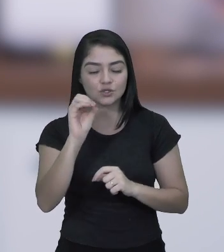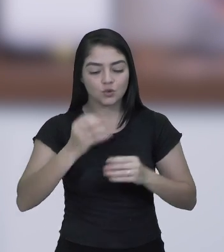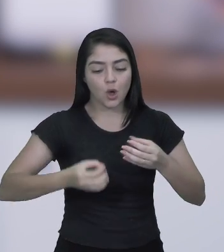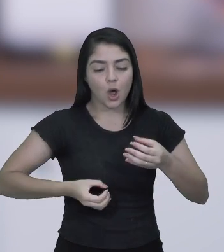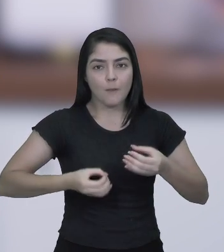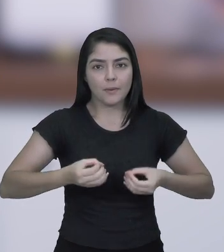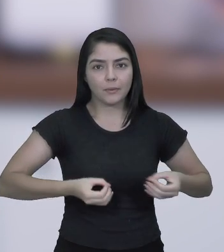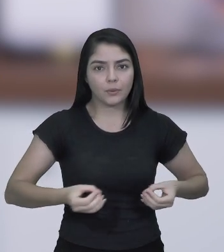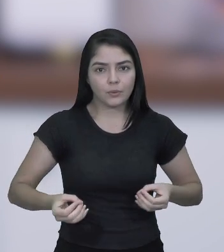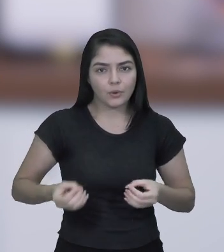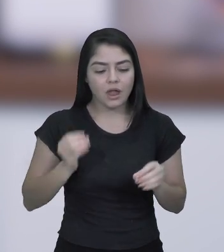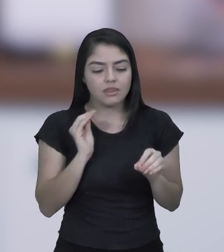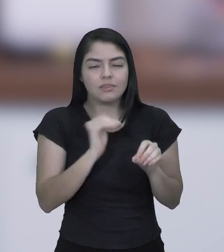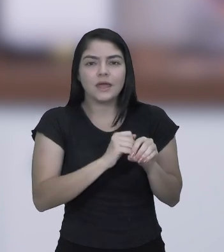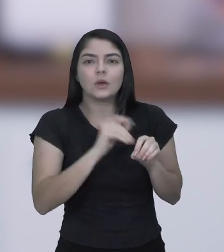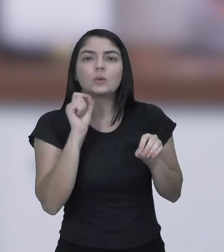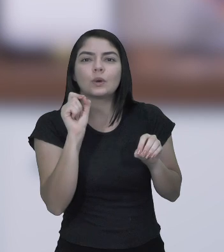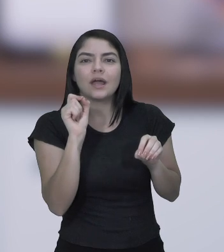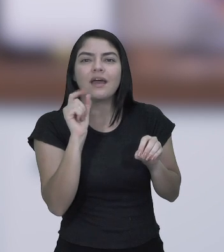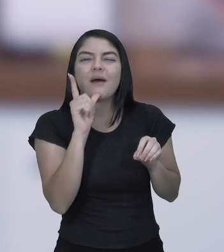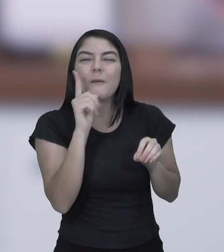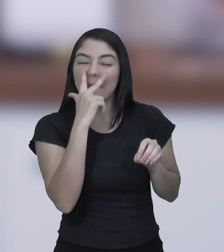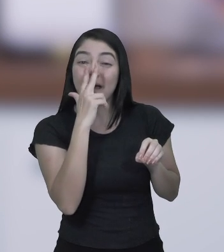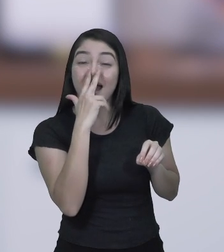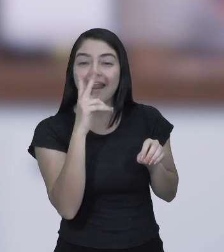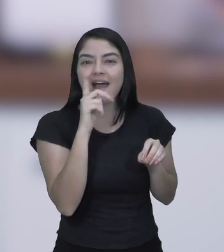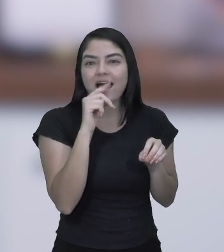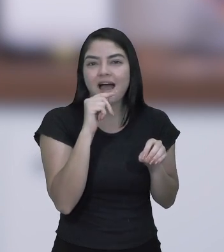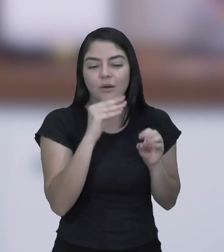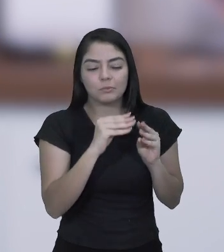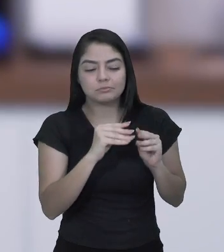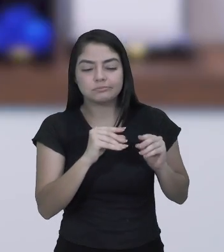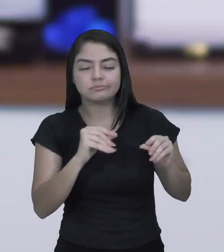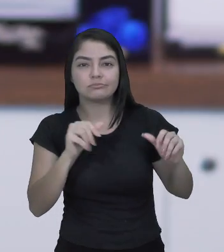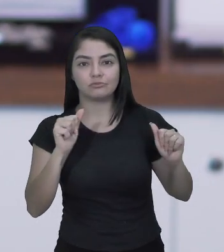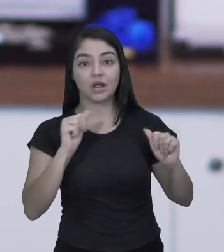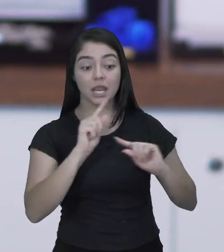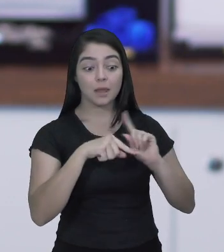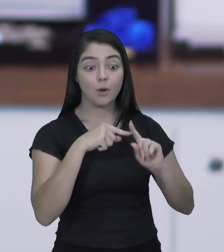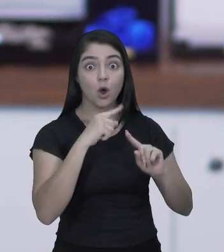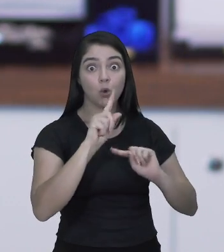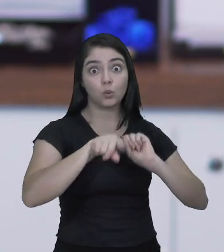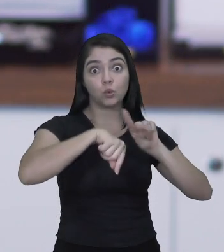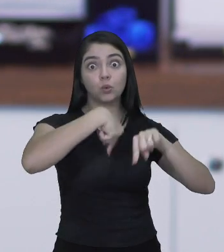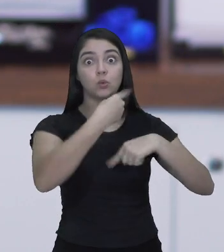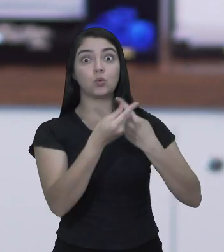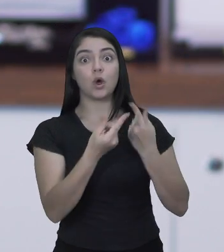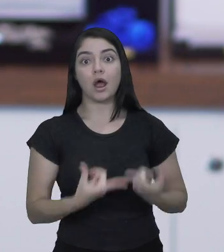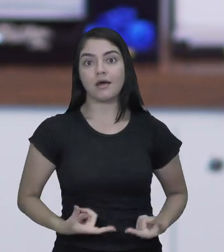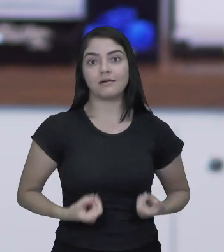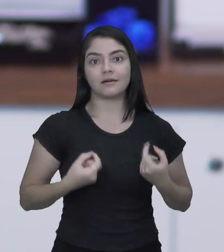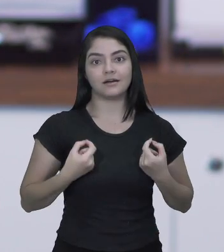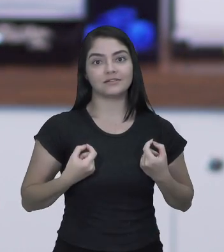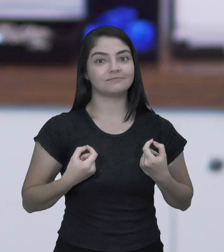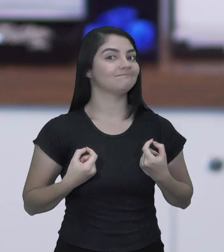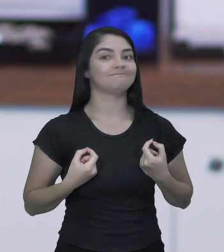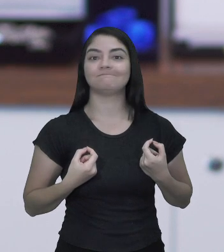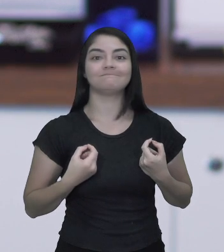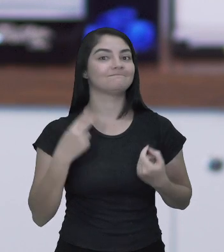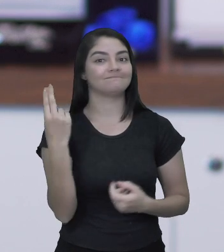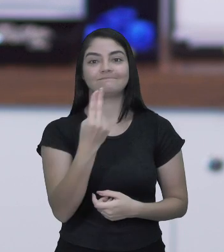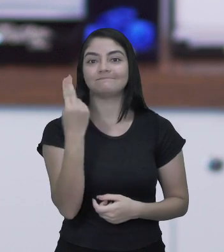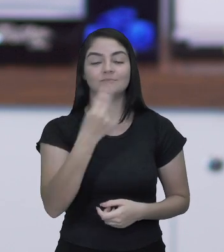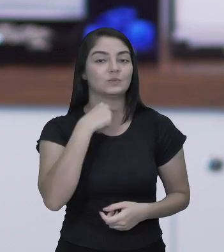ou seja, um conteúdo líquido benigno que normalmente não evolui para o câncer. Às vezes, na evolução